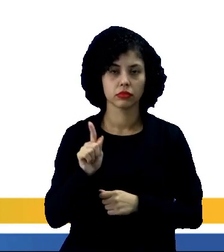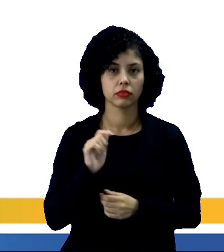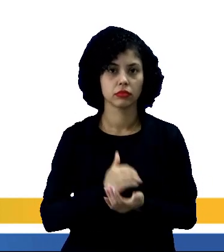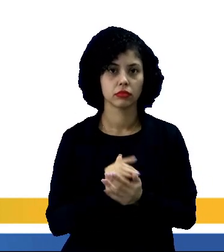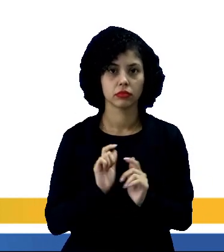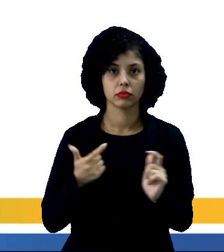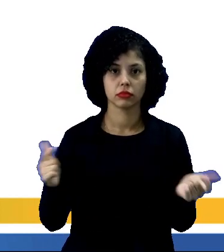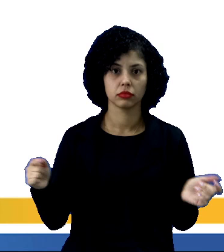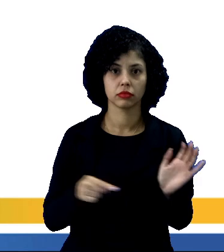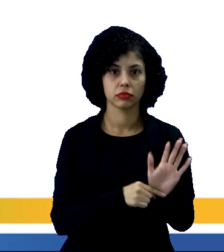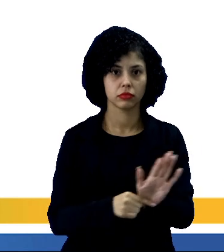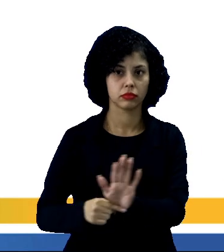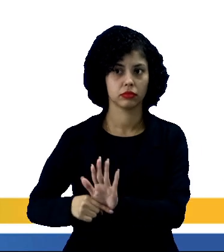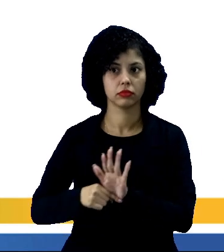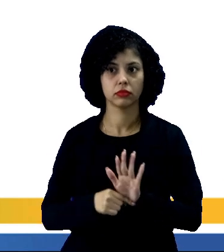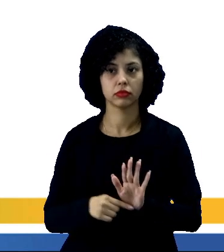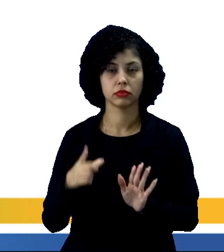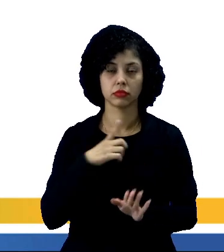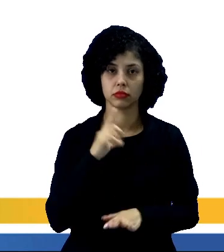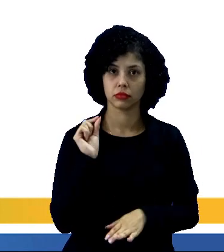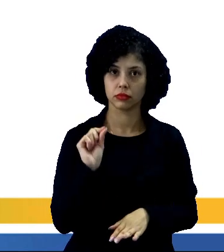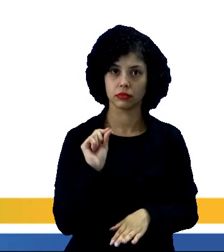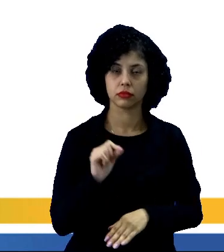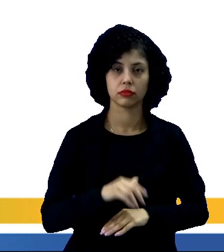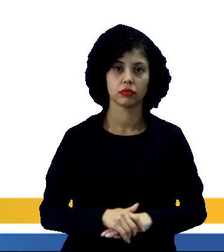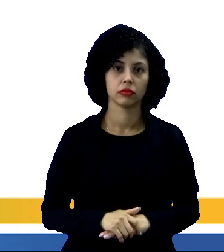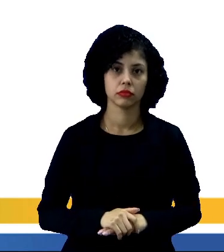maior taxa de amostragem, tá? Nós temos aí